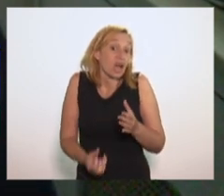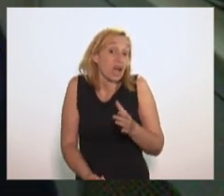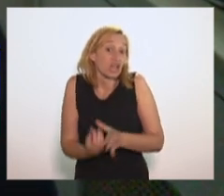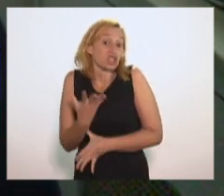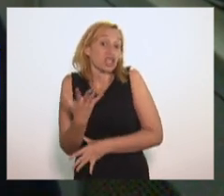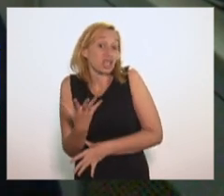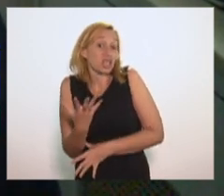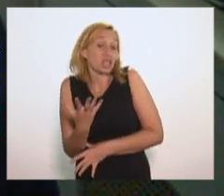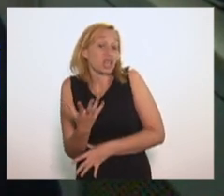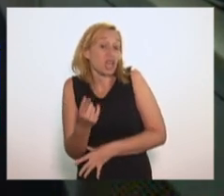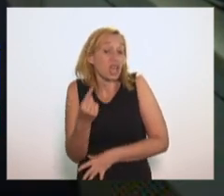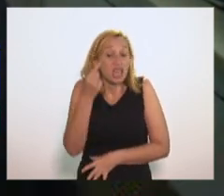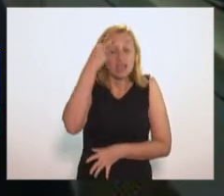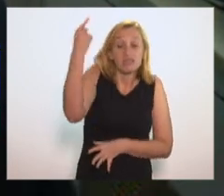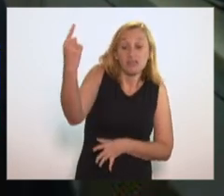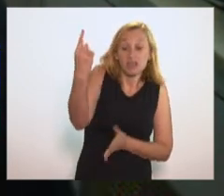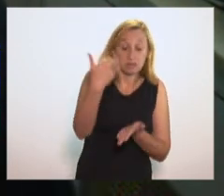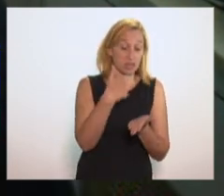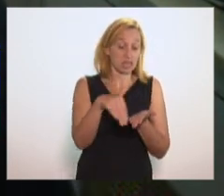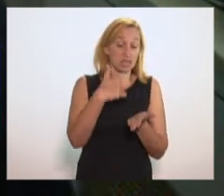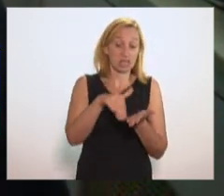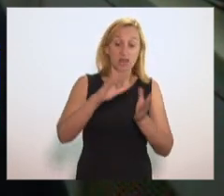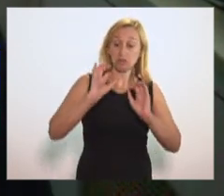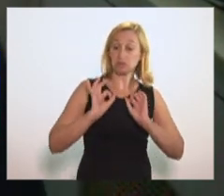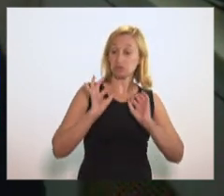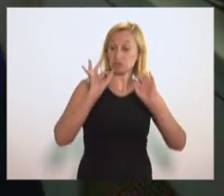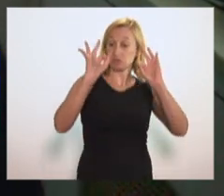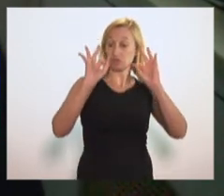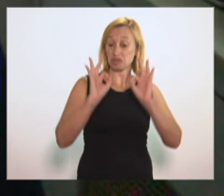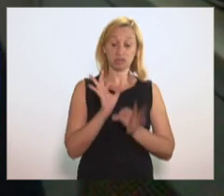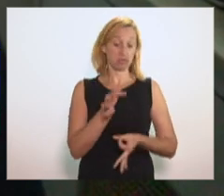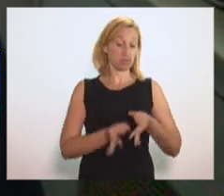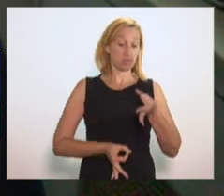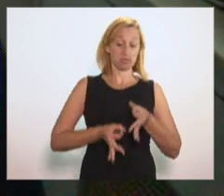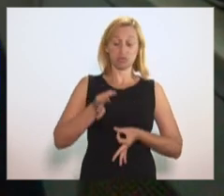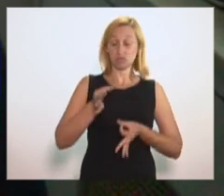inventa uma secretaria extraordinária de justiça